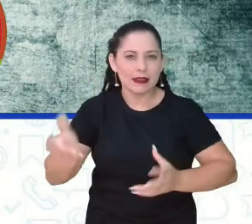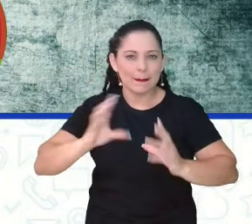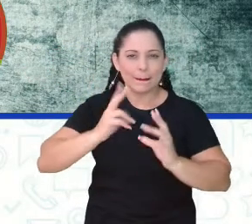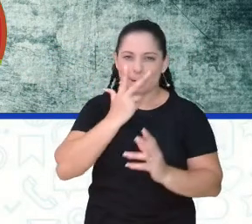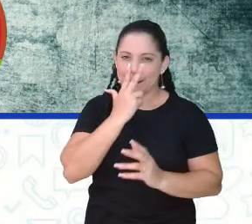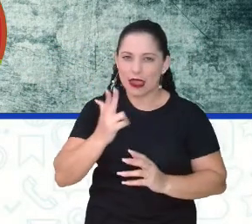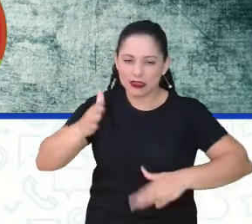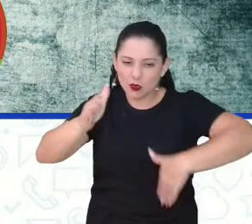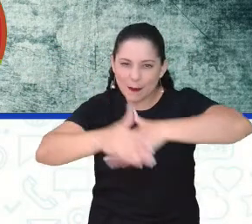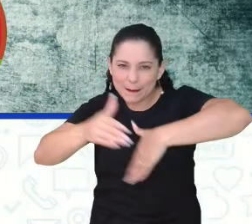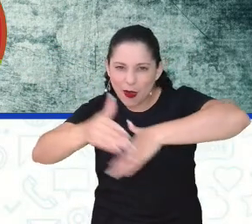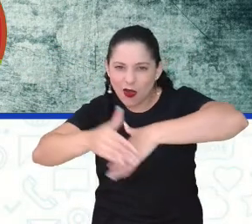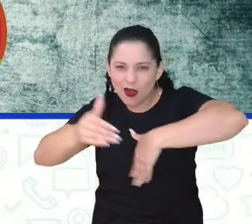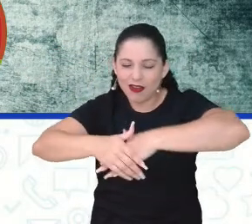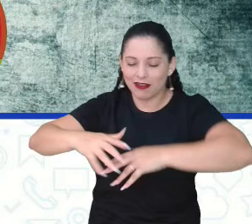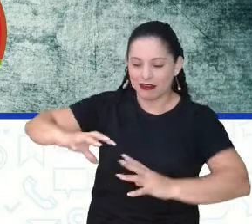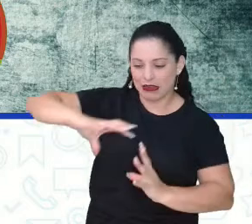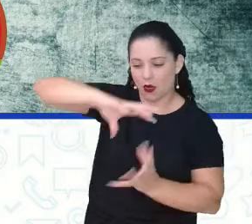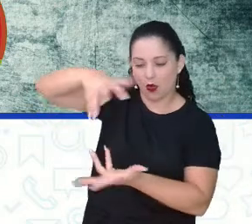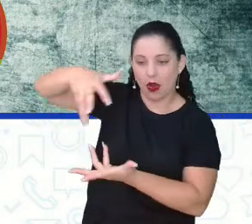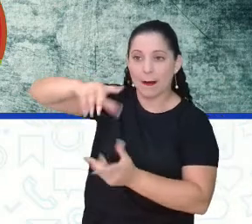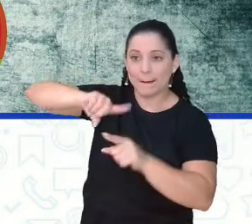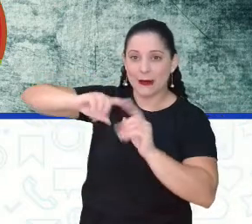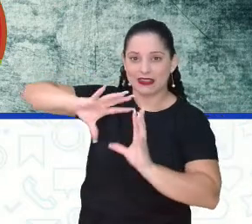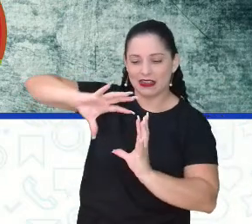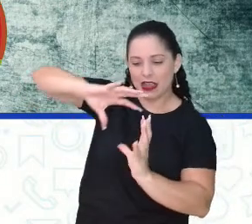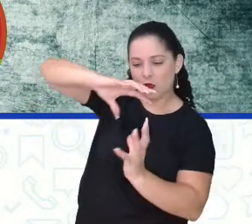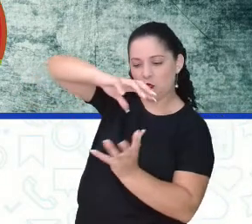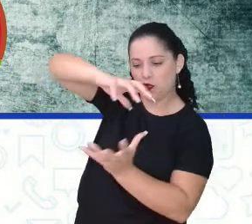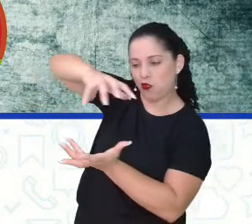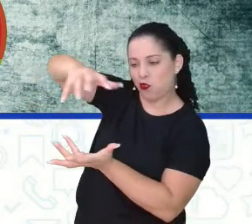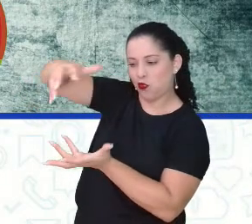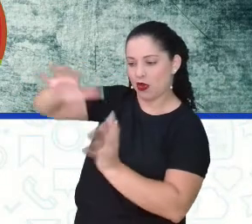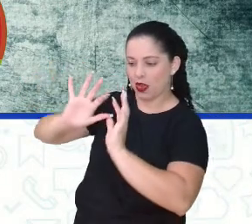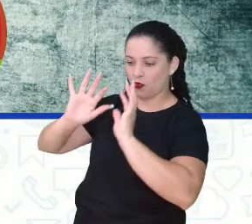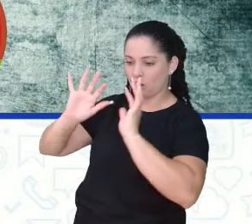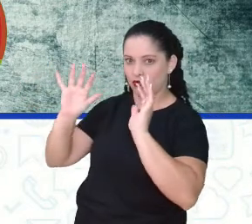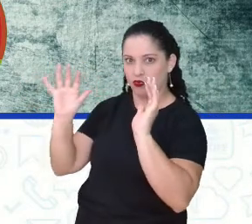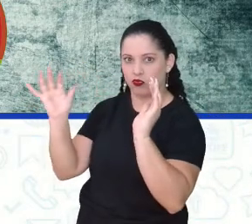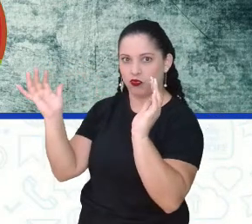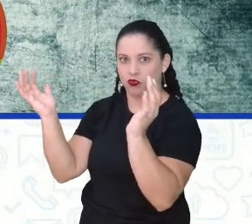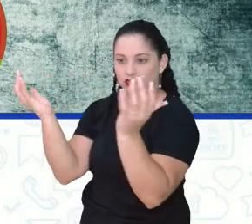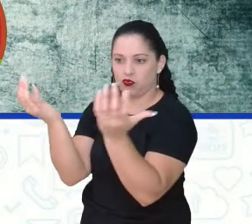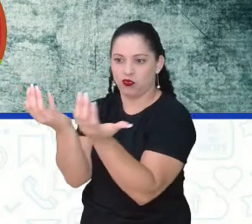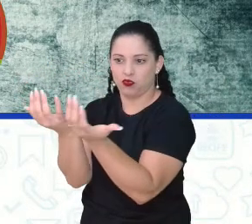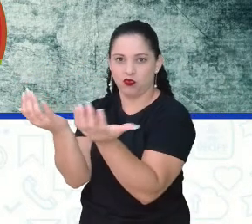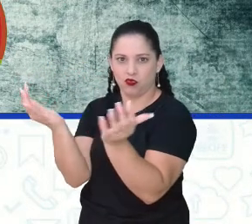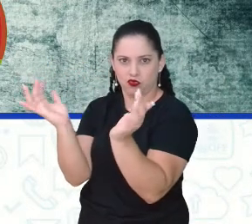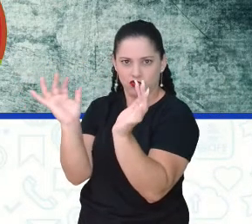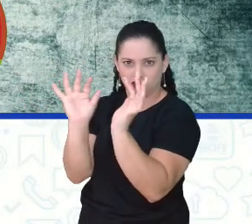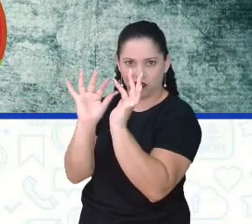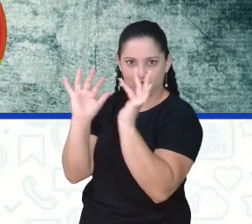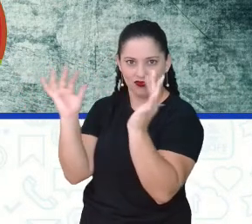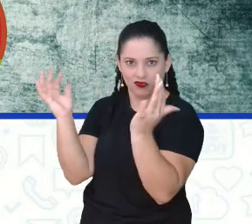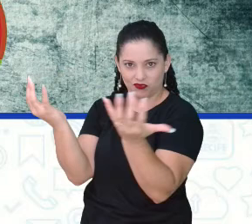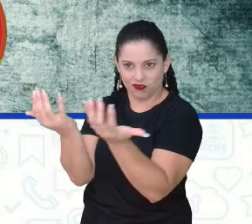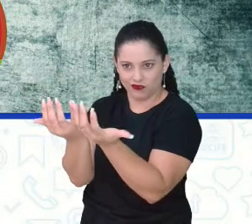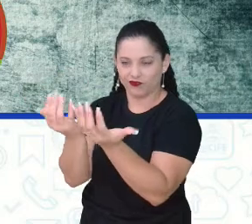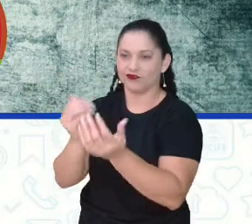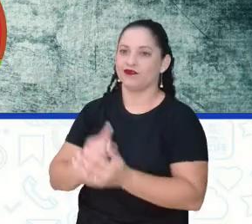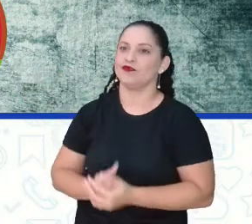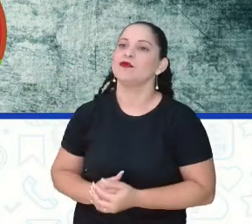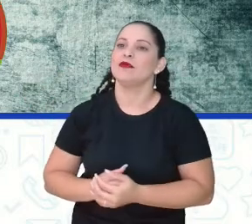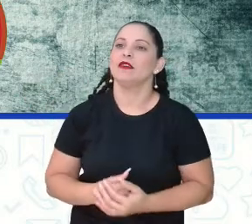tem um achatamento. Então, ele não é tão circular. Então, é questão aí de geóide. Outra coisa,